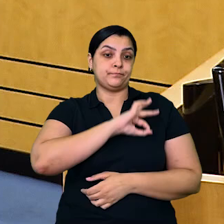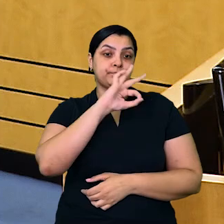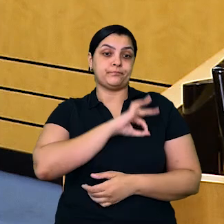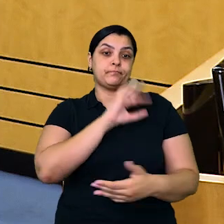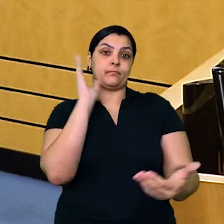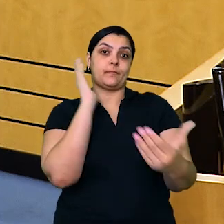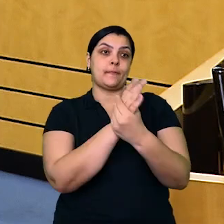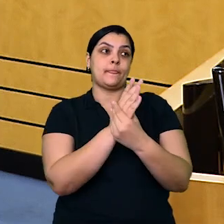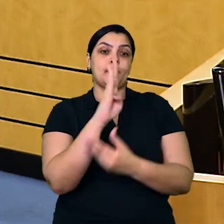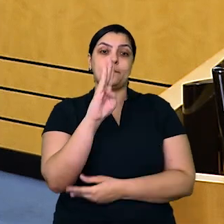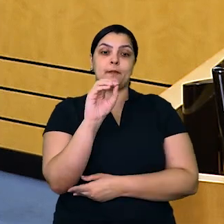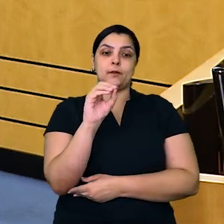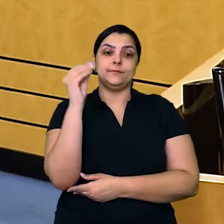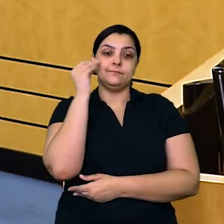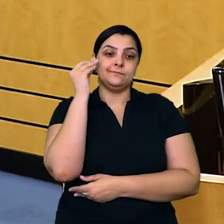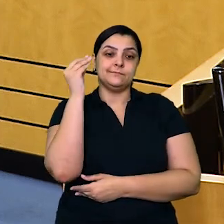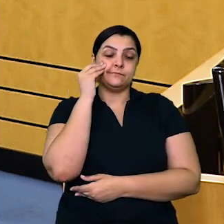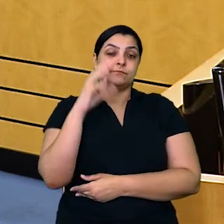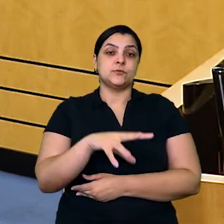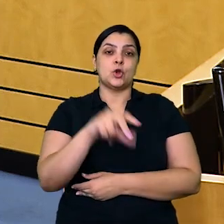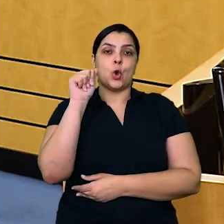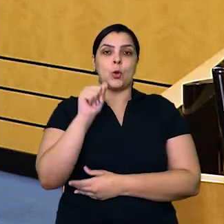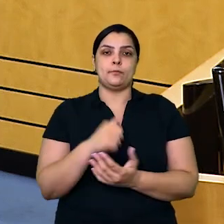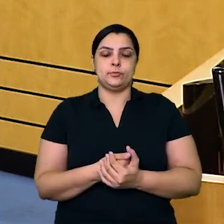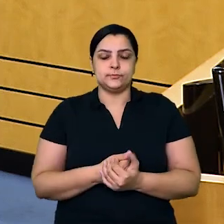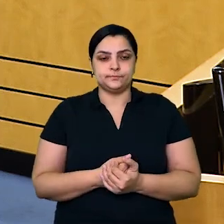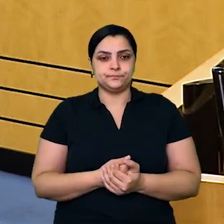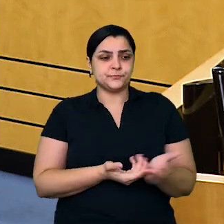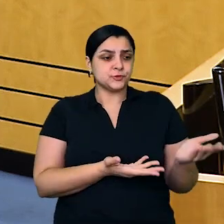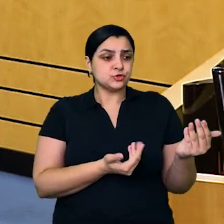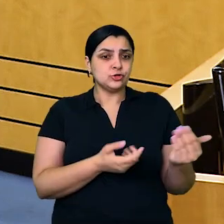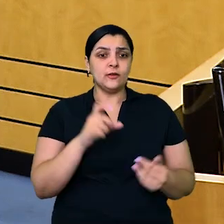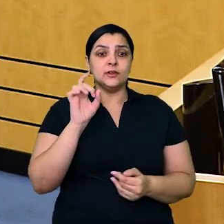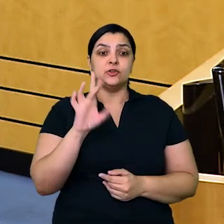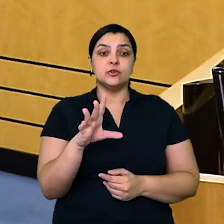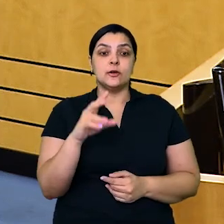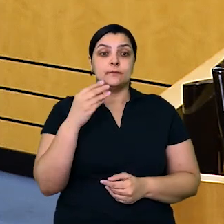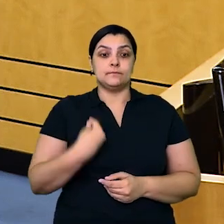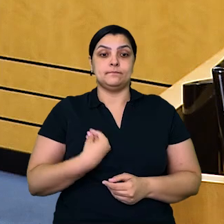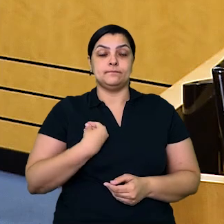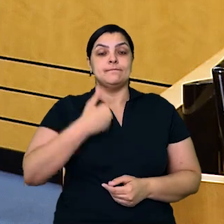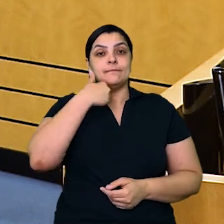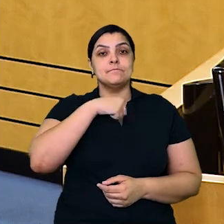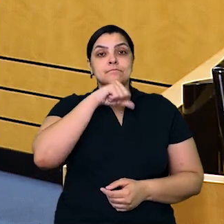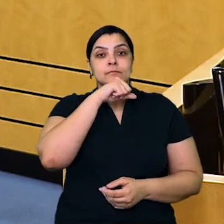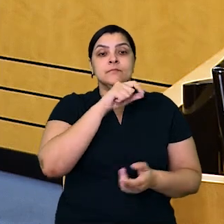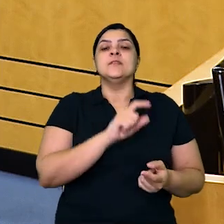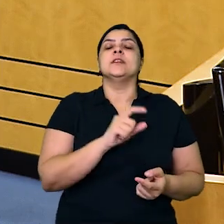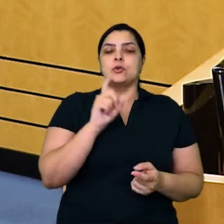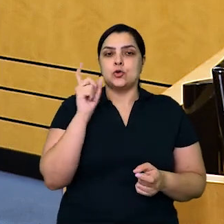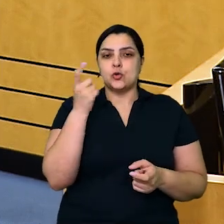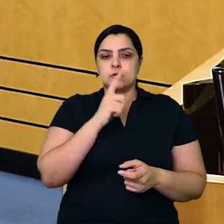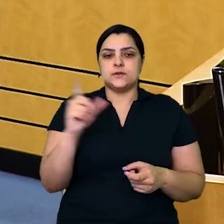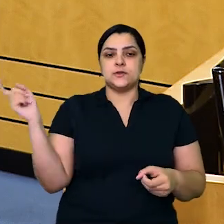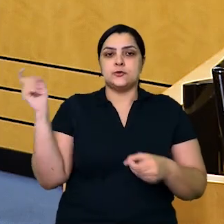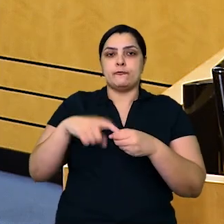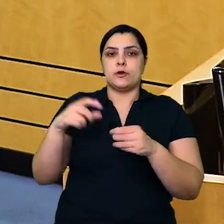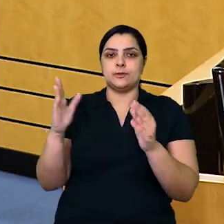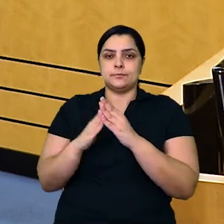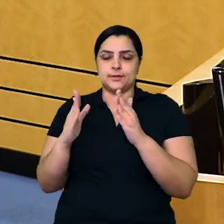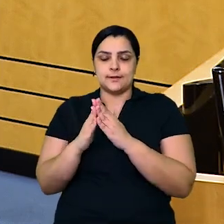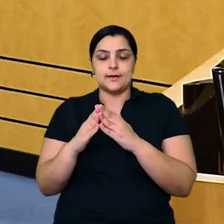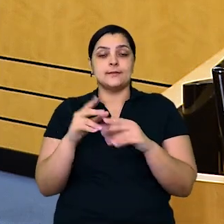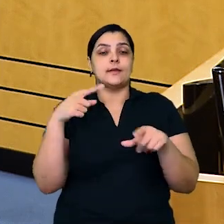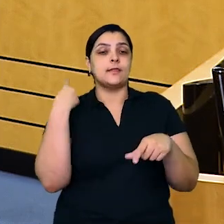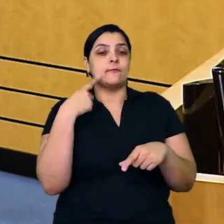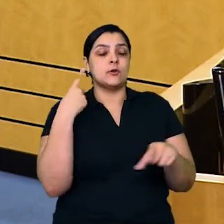registrada a ocorrência por crime de tentativa de furto. O jovem só foi liberado com a presença da mãe e a assistência de um advogado.